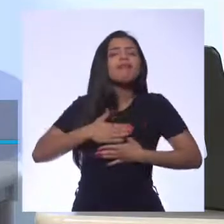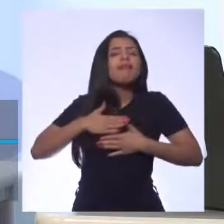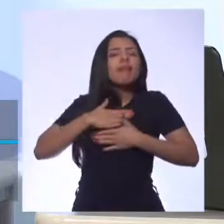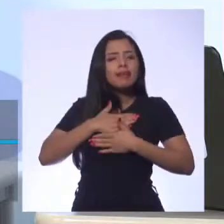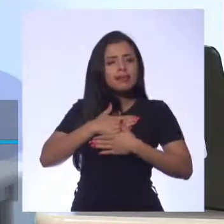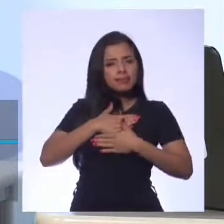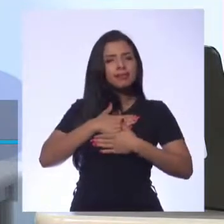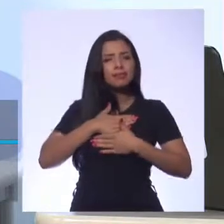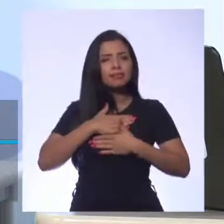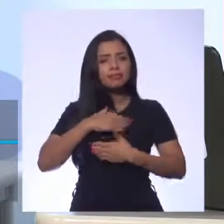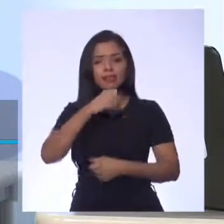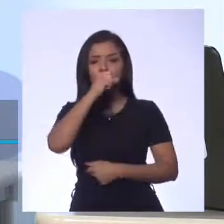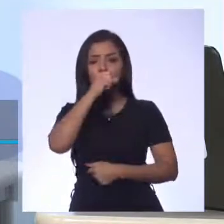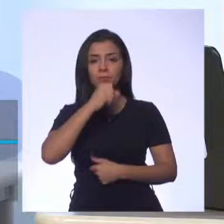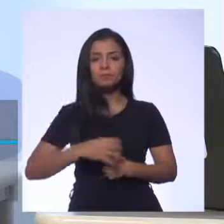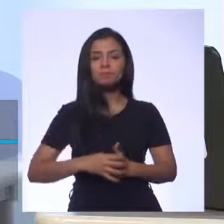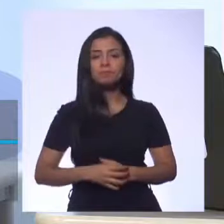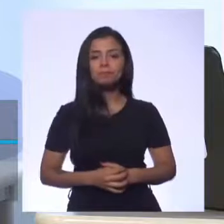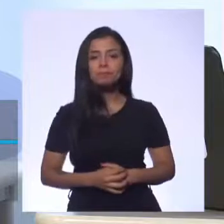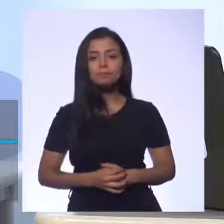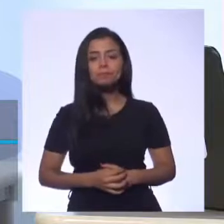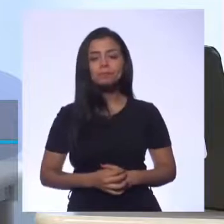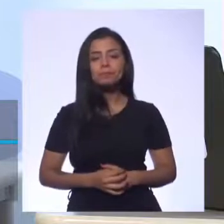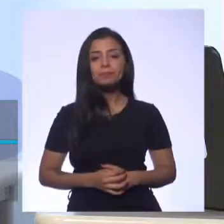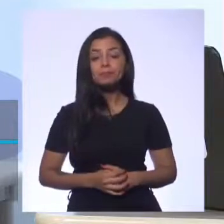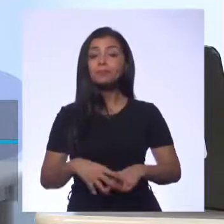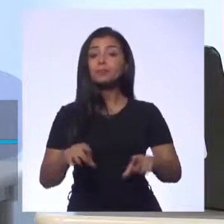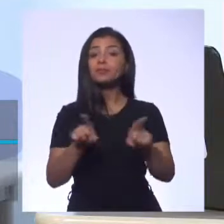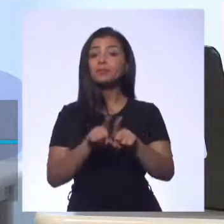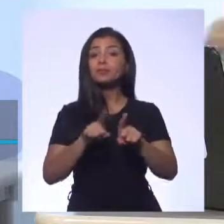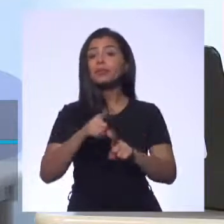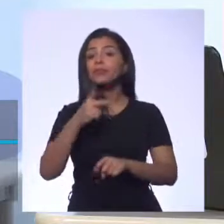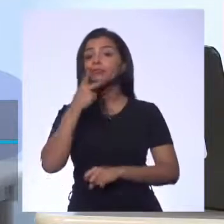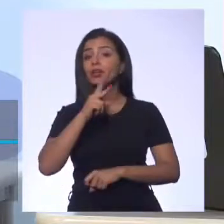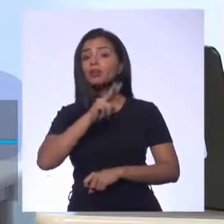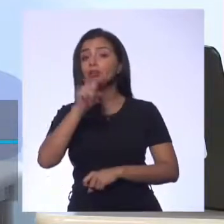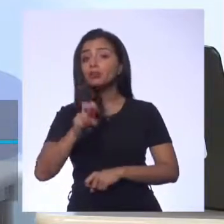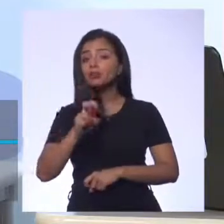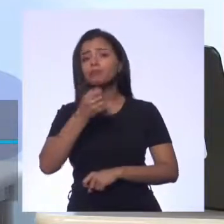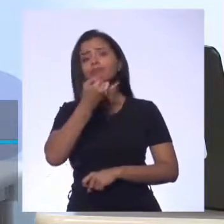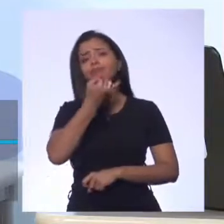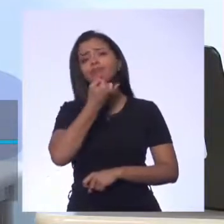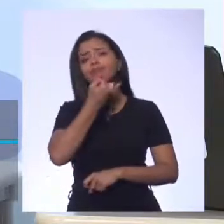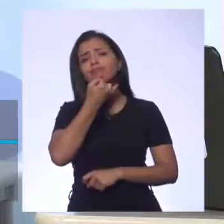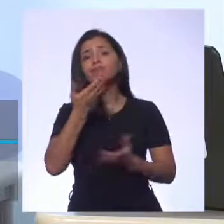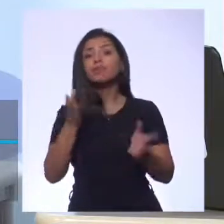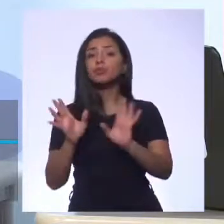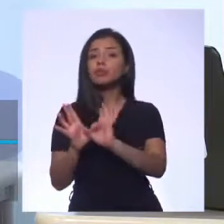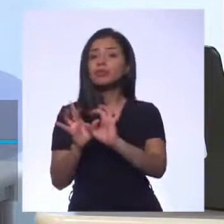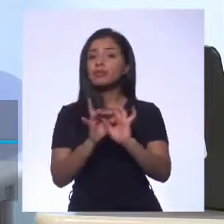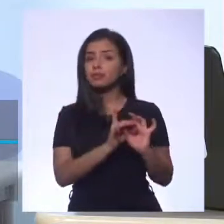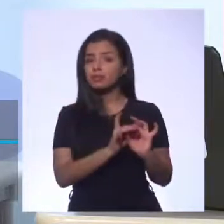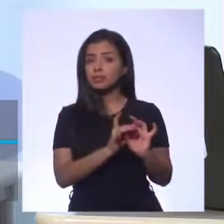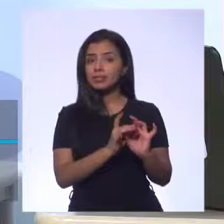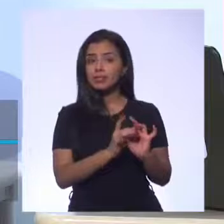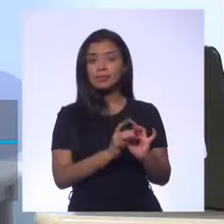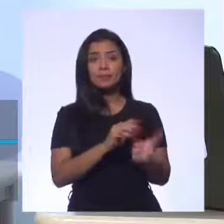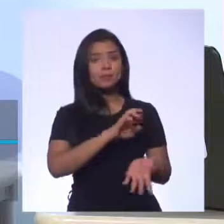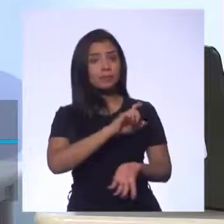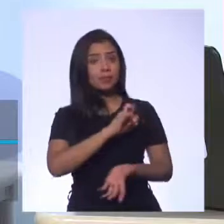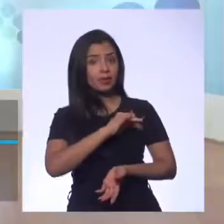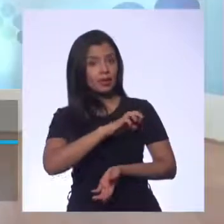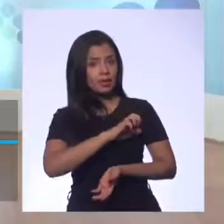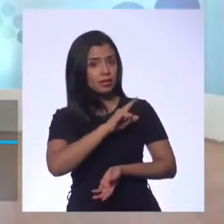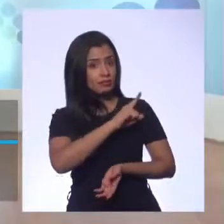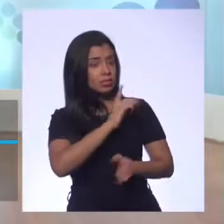temos uma característica aí. E depois fala sobre tristeza, como que está o contexto aí. Elaine, você